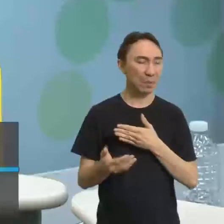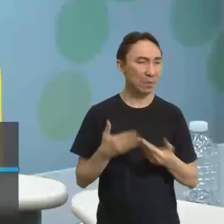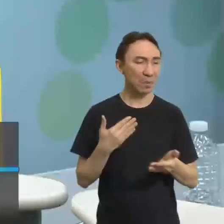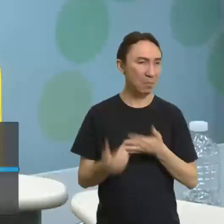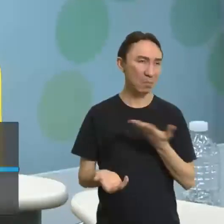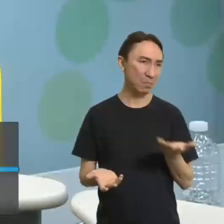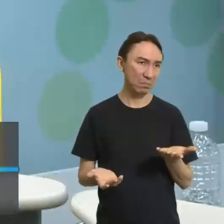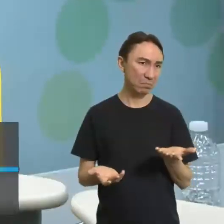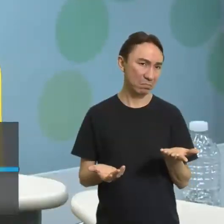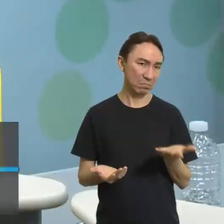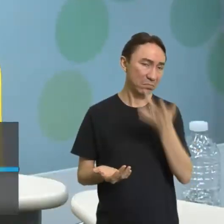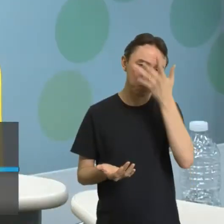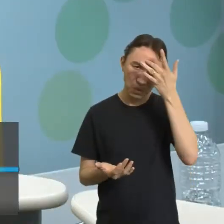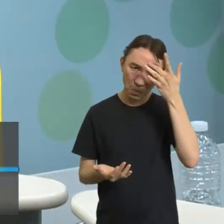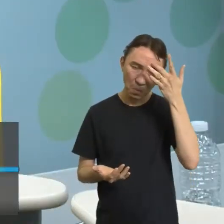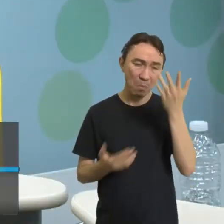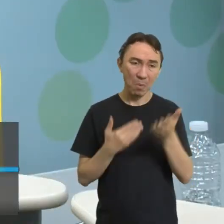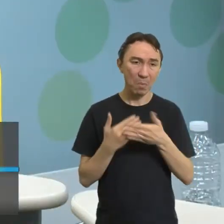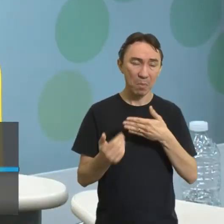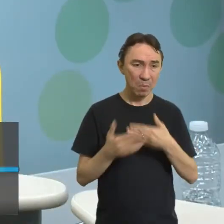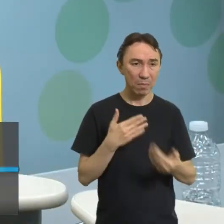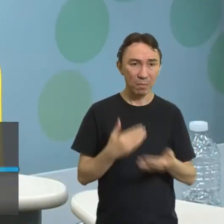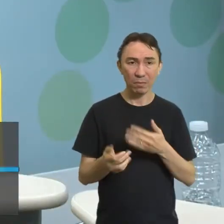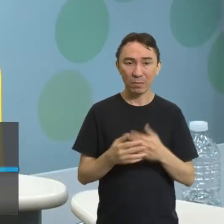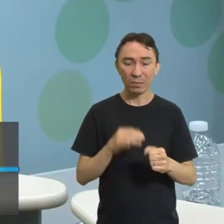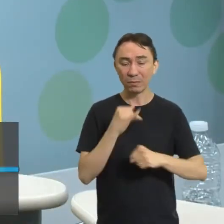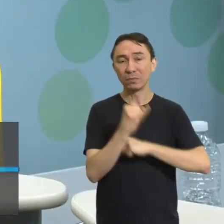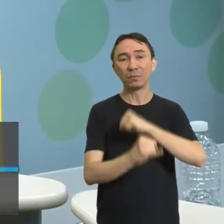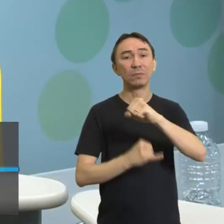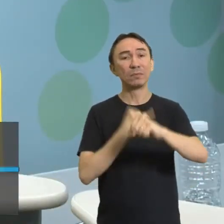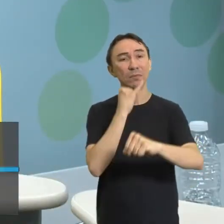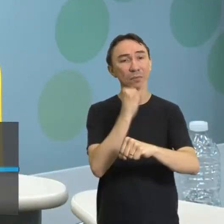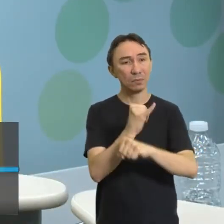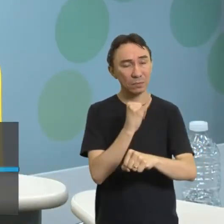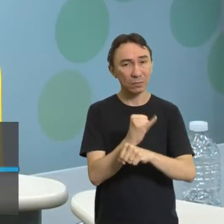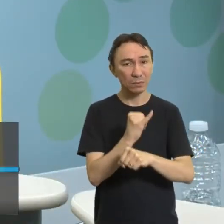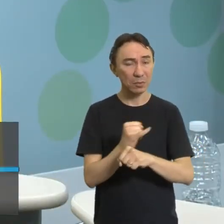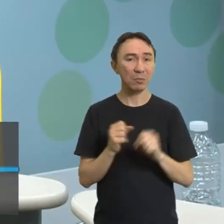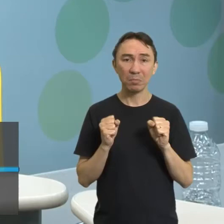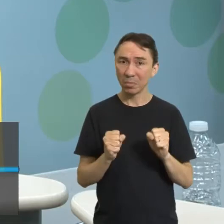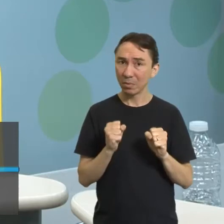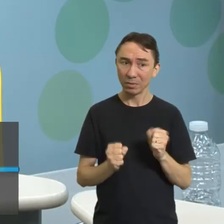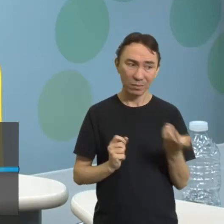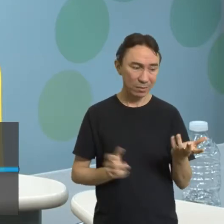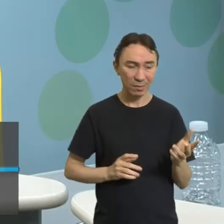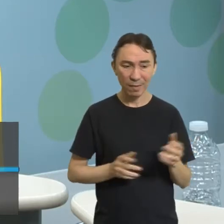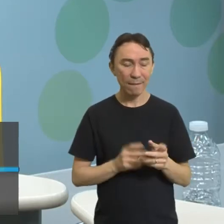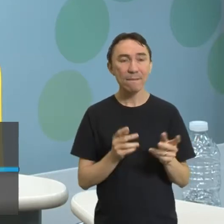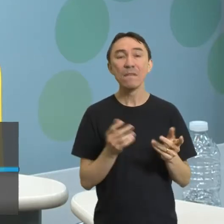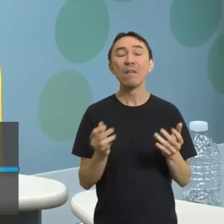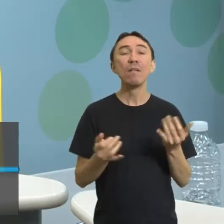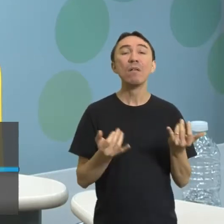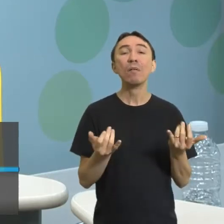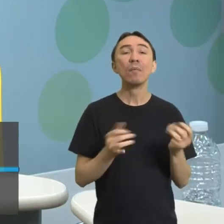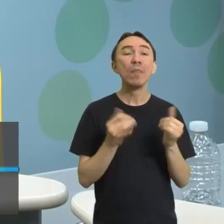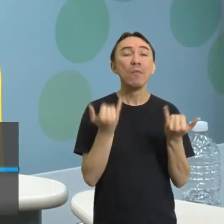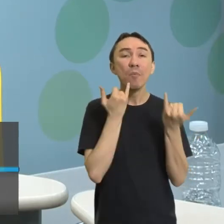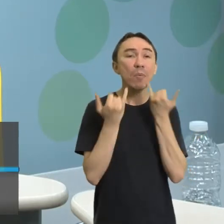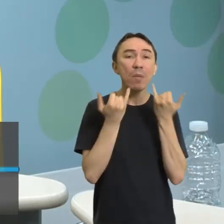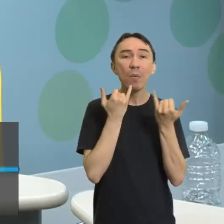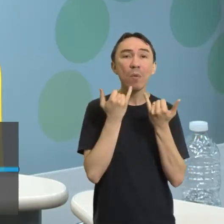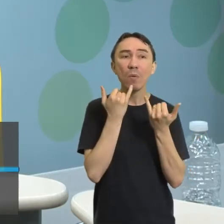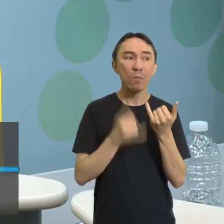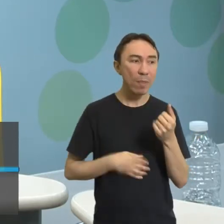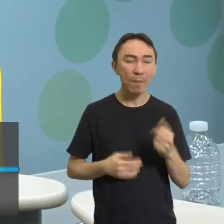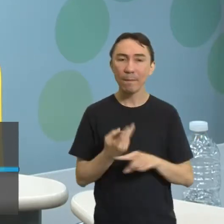pessoa, né, hoje em dia pode ter acesso facilmente às informações via internet. E uma boa discussão